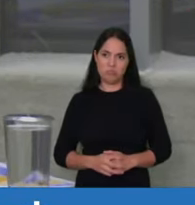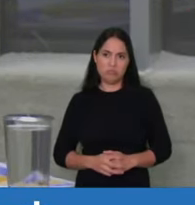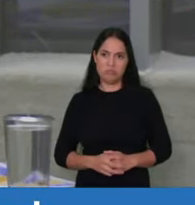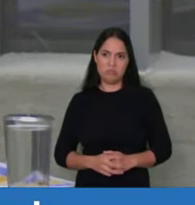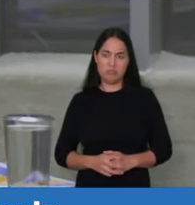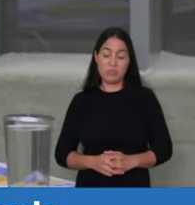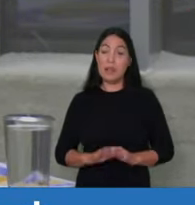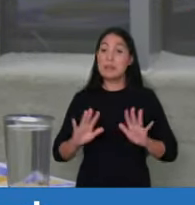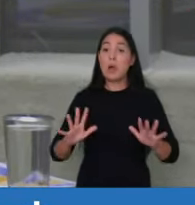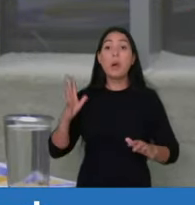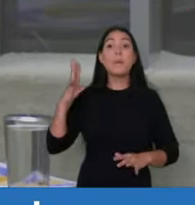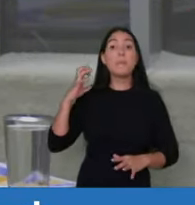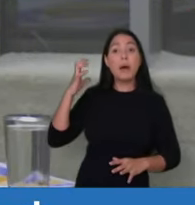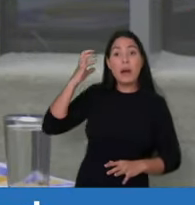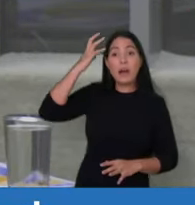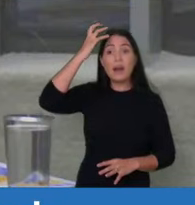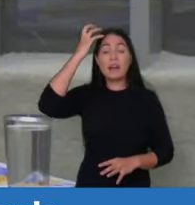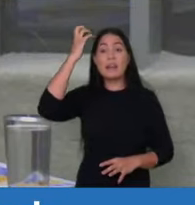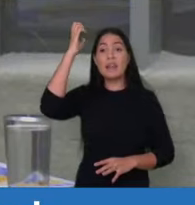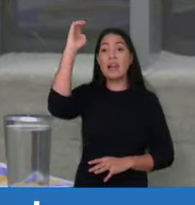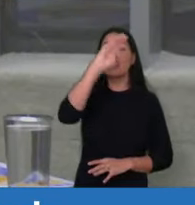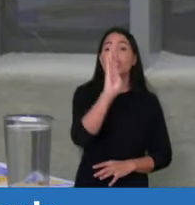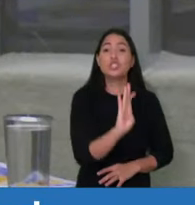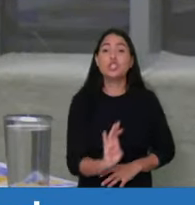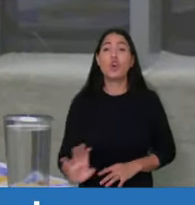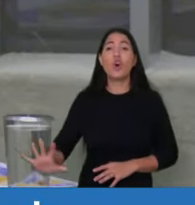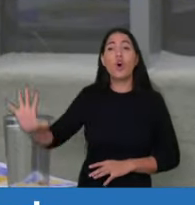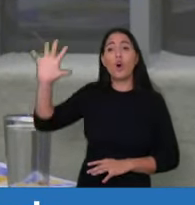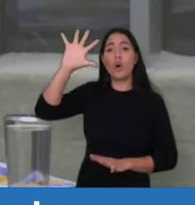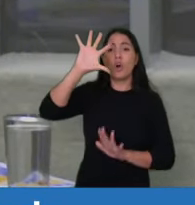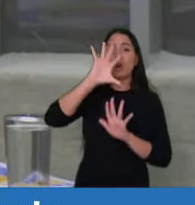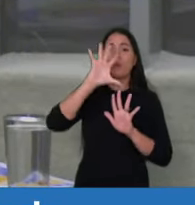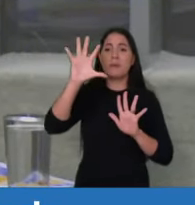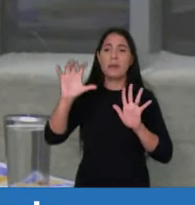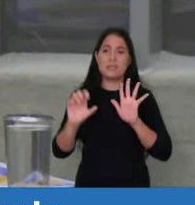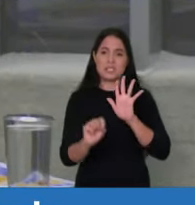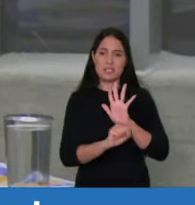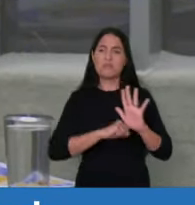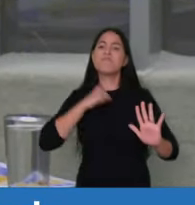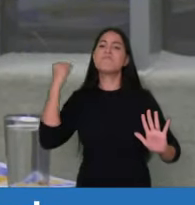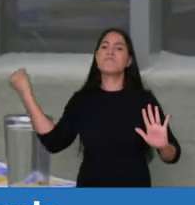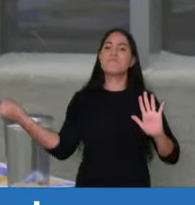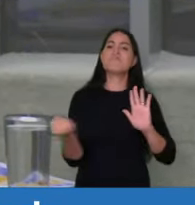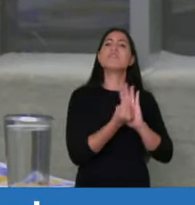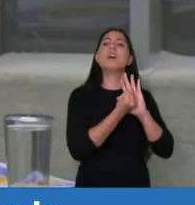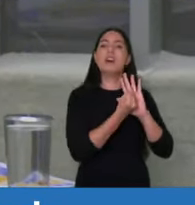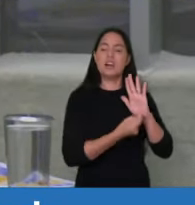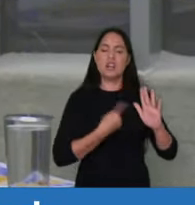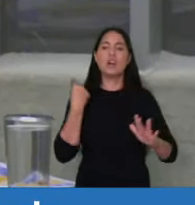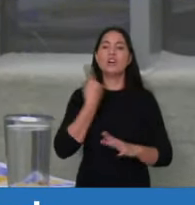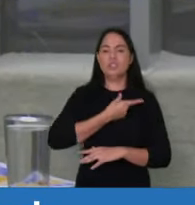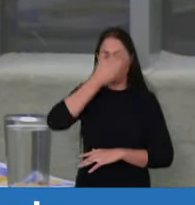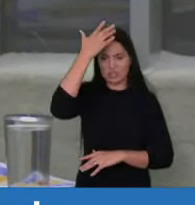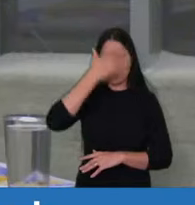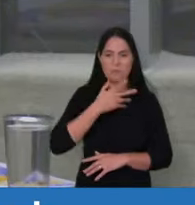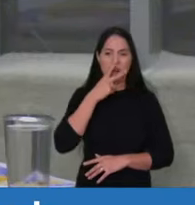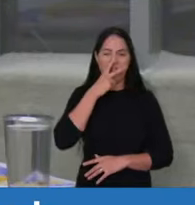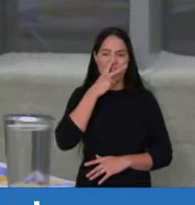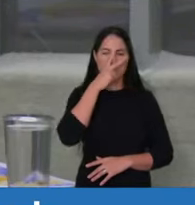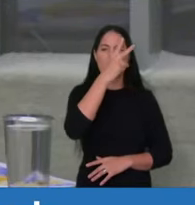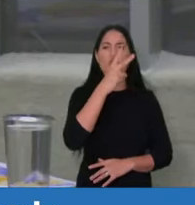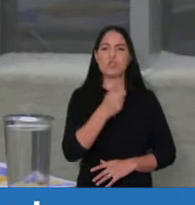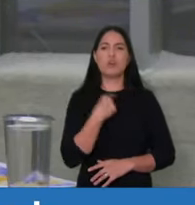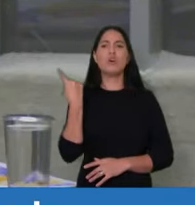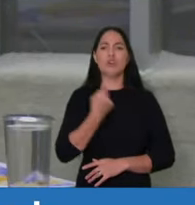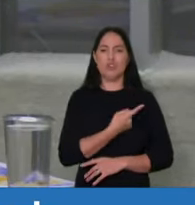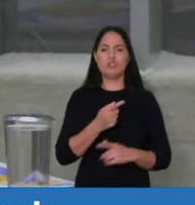Marielle Franco agora virou um símbolo nacional, virou uma prova da nossa força, da nossa capacidade de se reorganizar